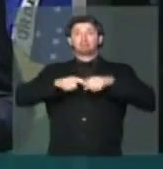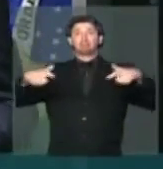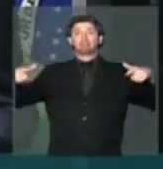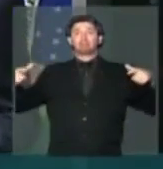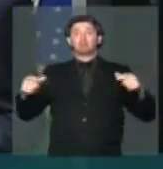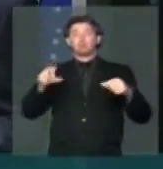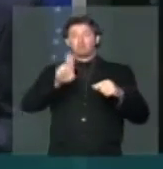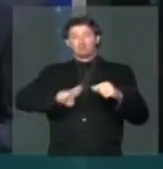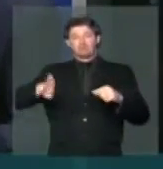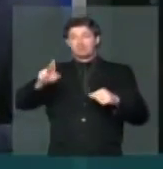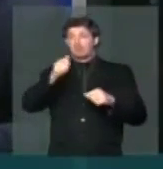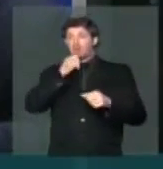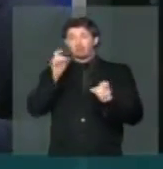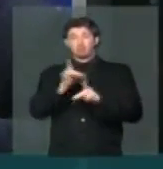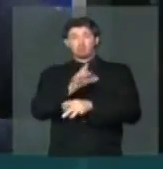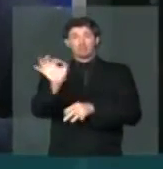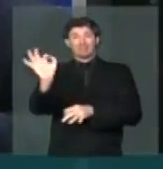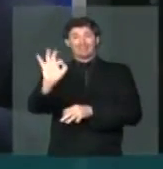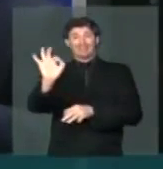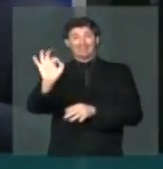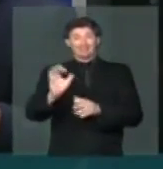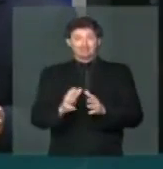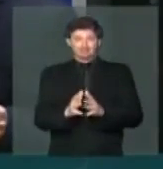ficaram prontas.